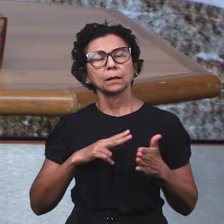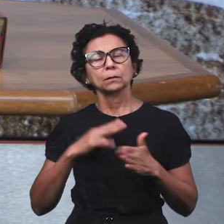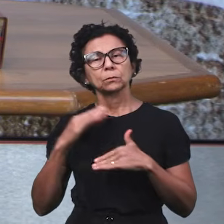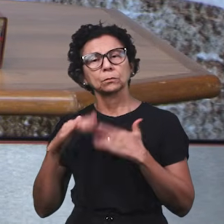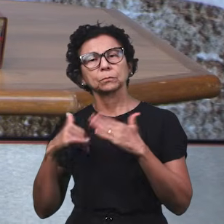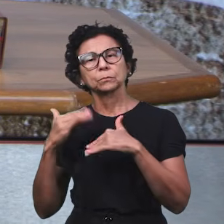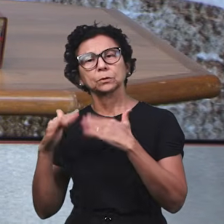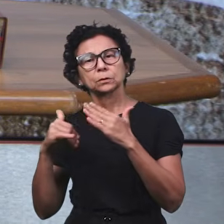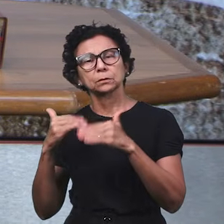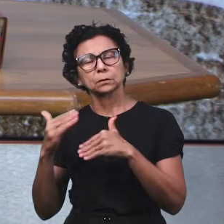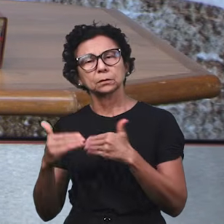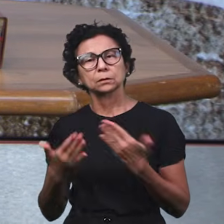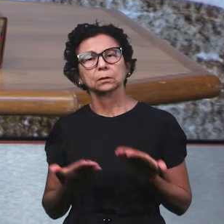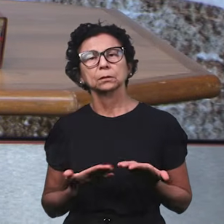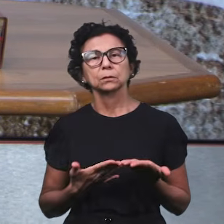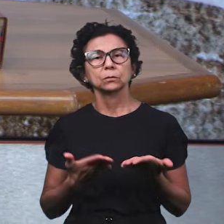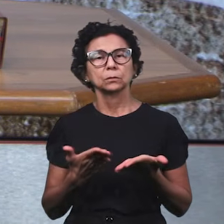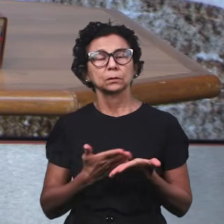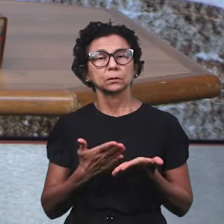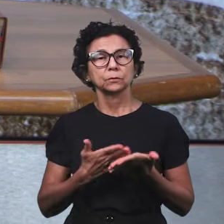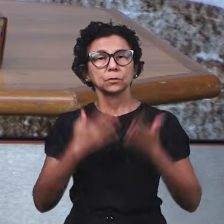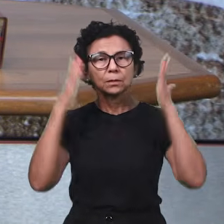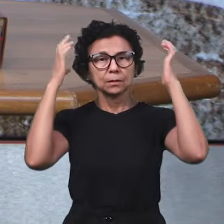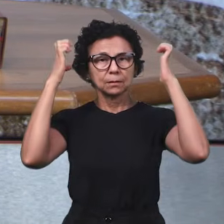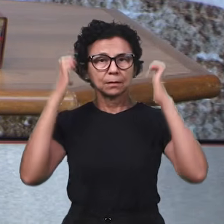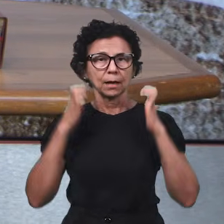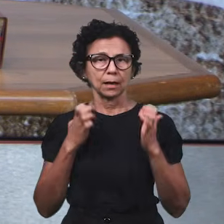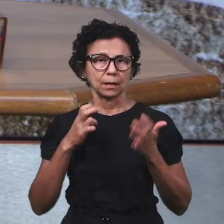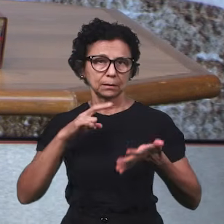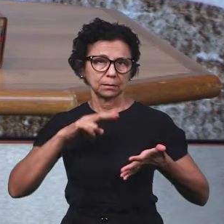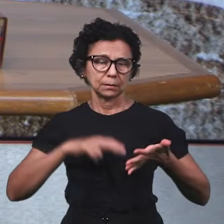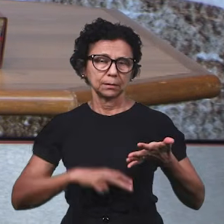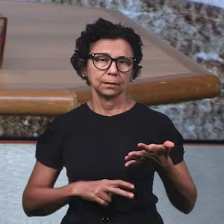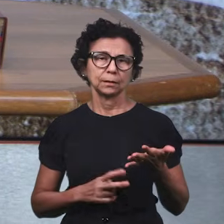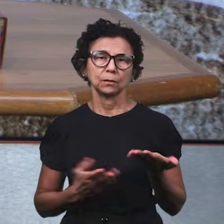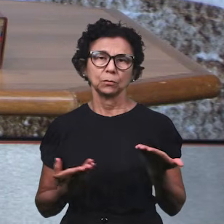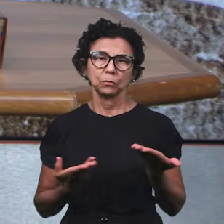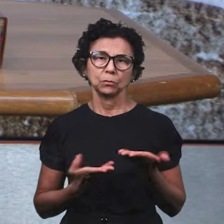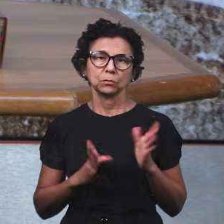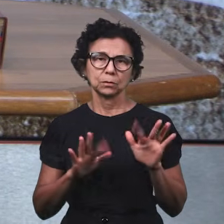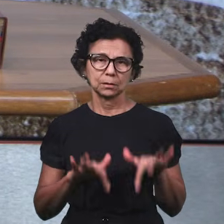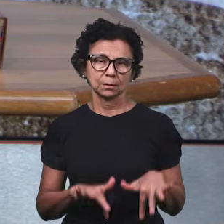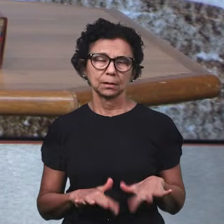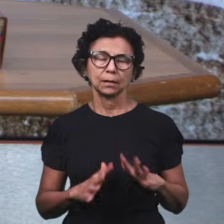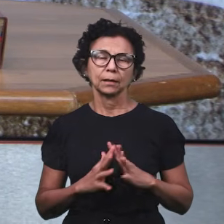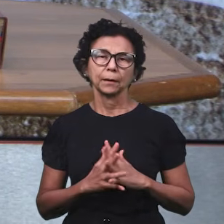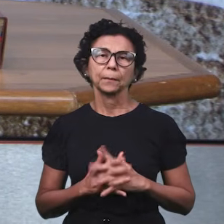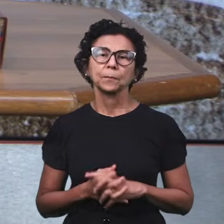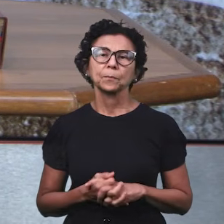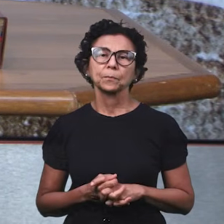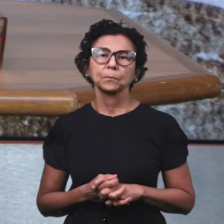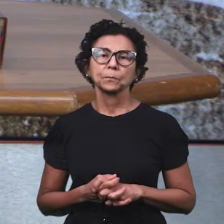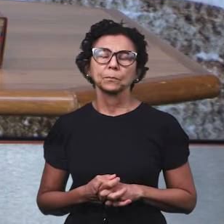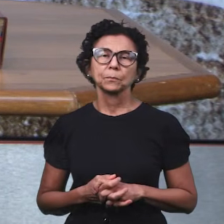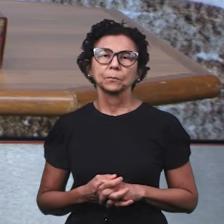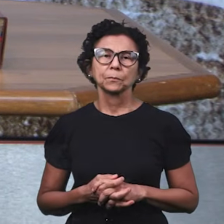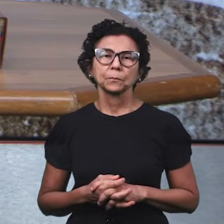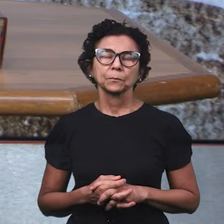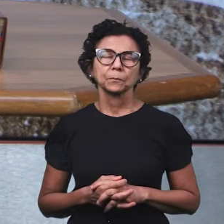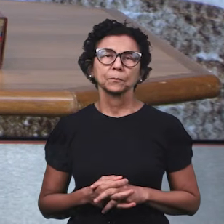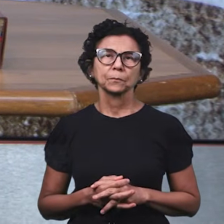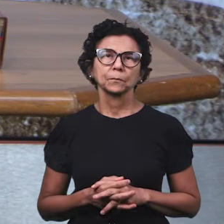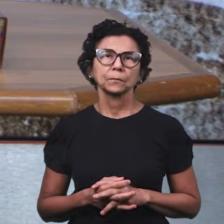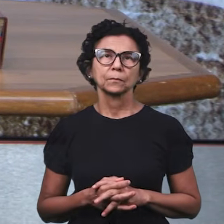na leitura, estamos no livro de Esther. Hoje vamos encerrar a leitura do livro de Esther, como o Senhor aqui